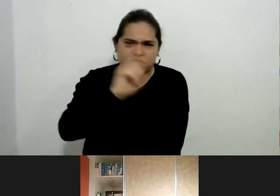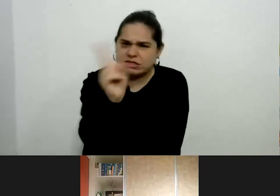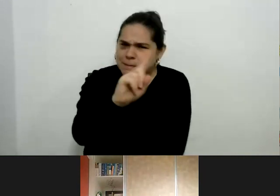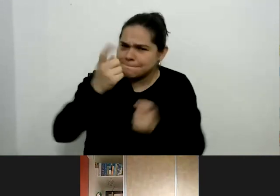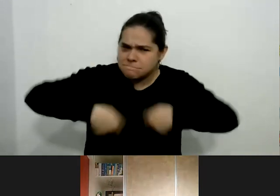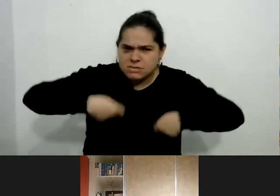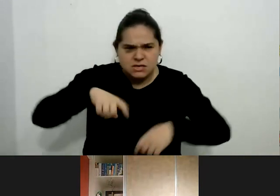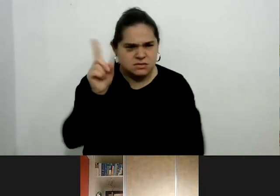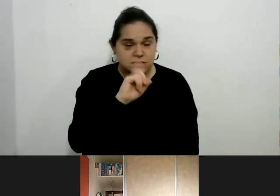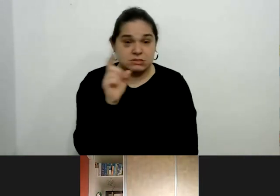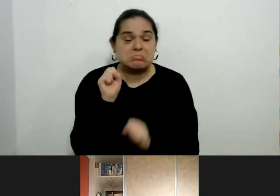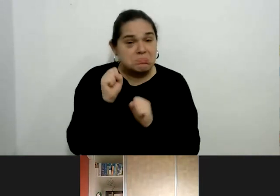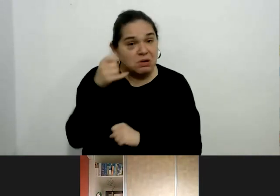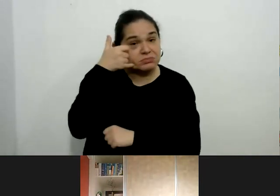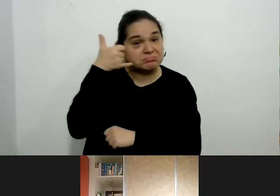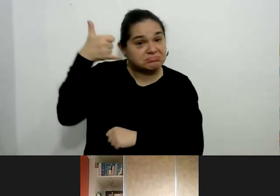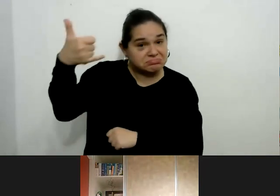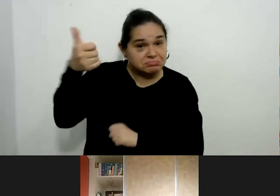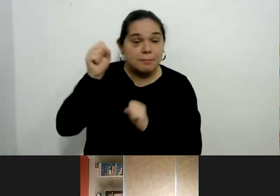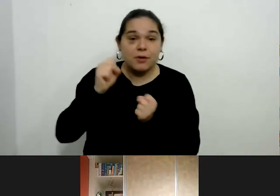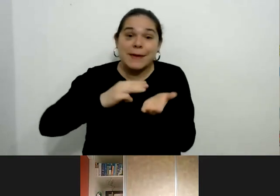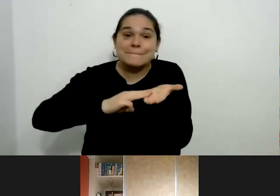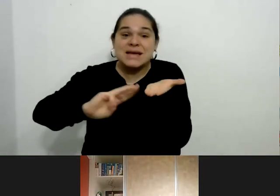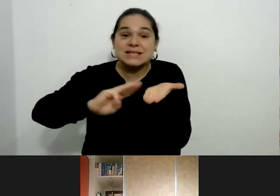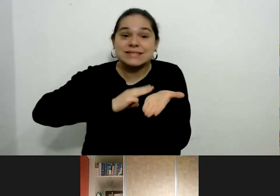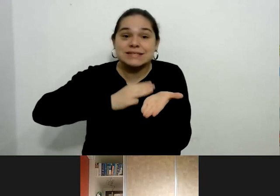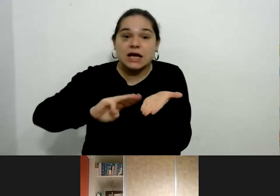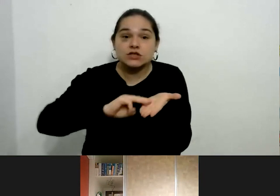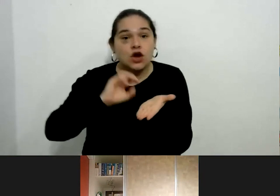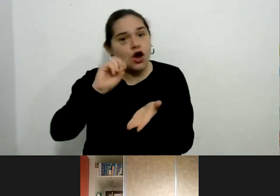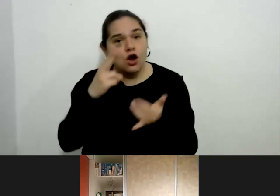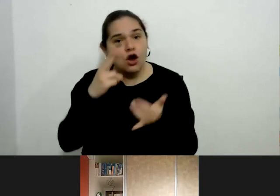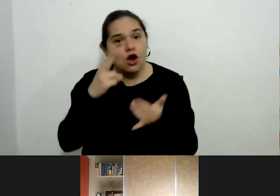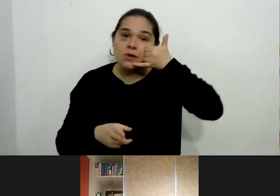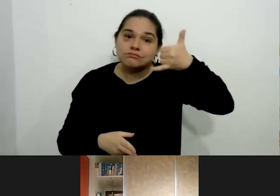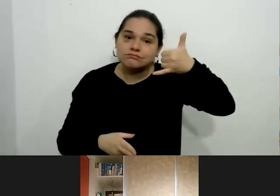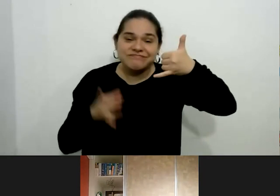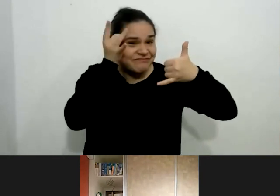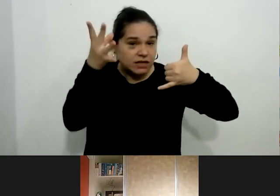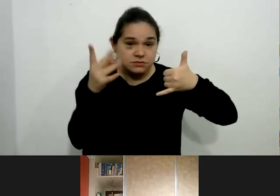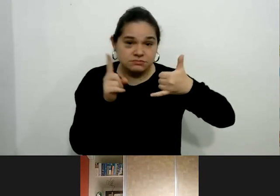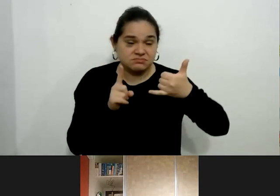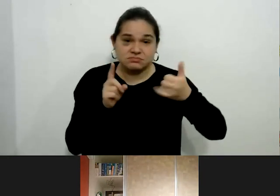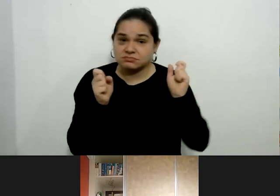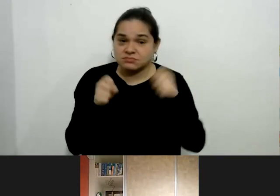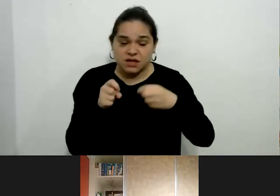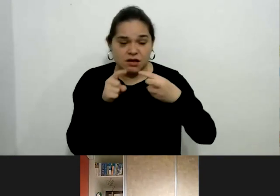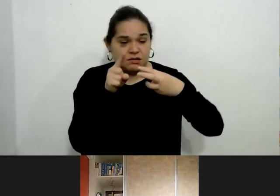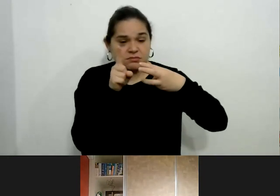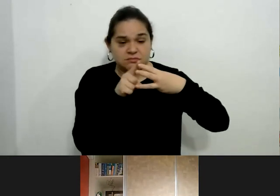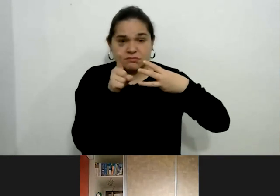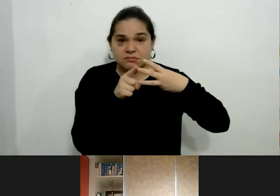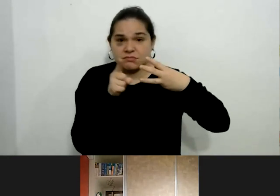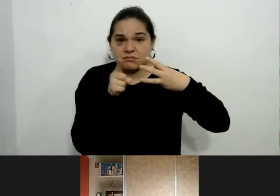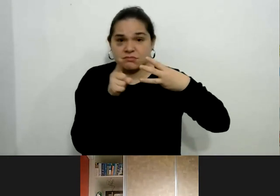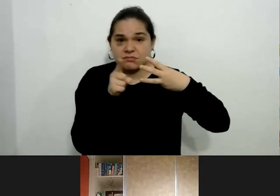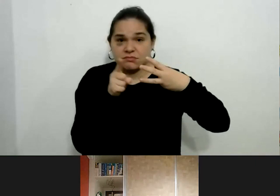pode ser tanto videochamada, tanto mensagem ou uma ligação normal. Então, a pessoa pode ligar, como a gente fala no telefone